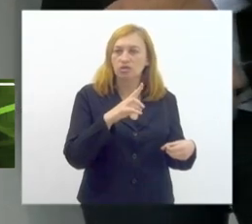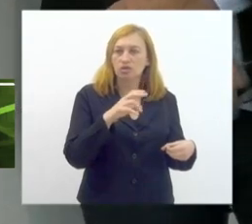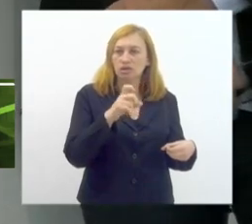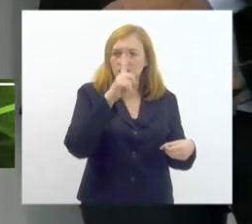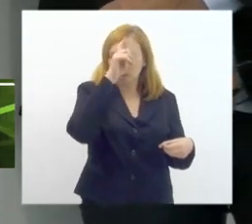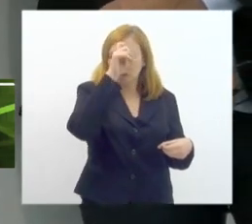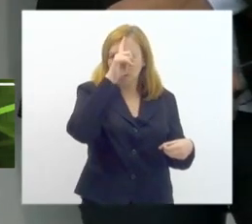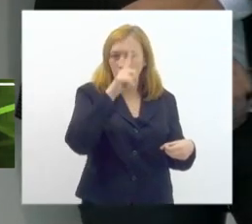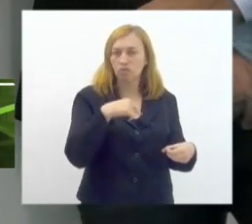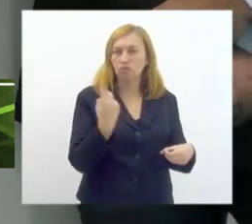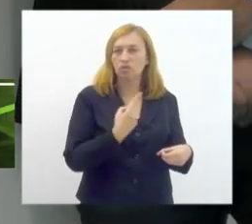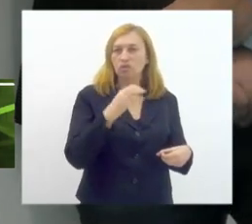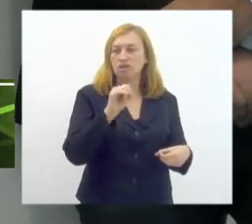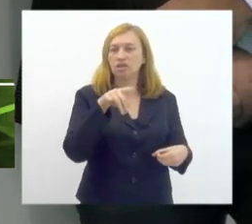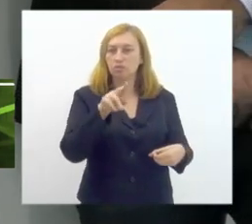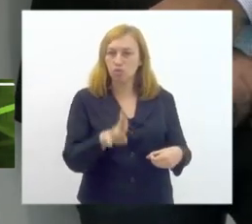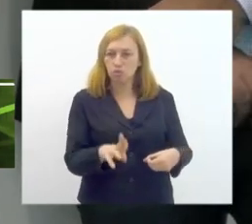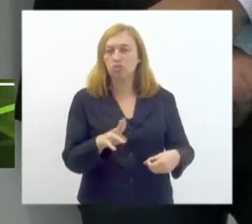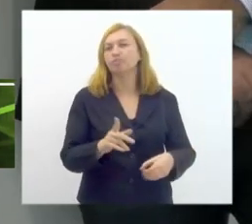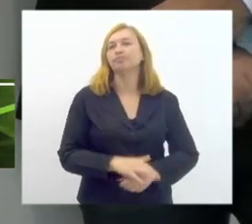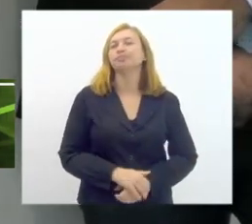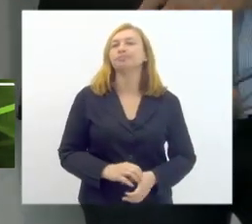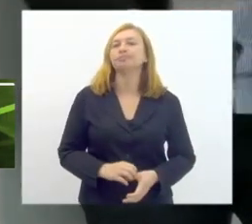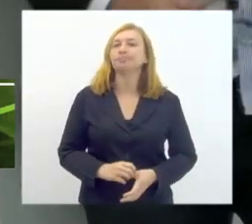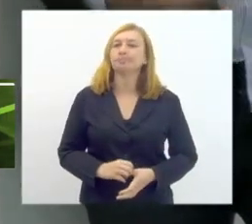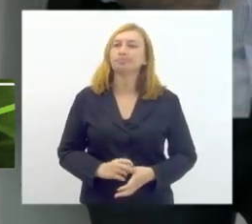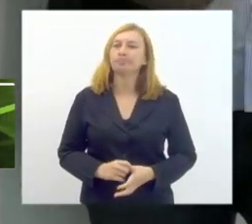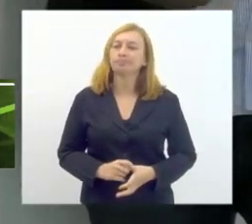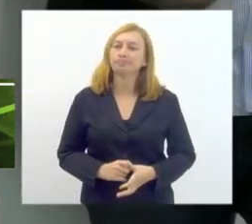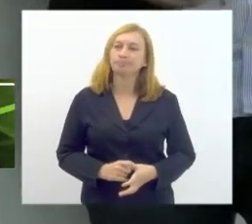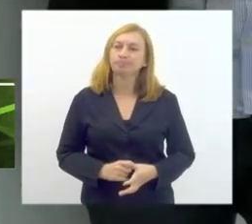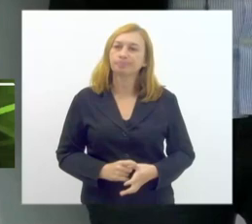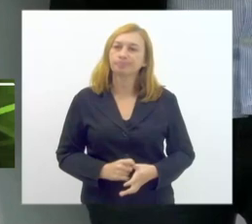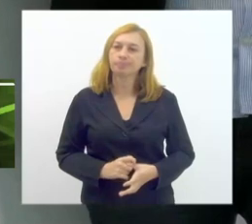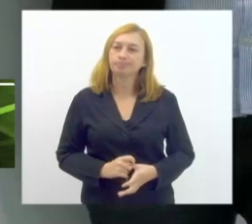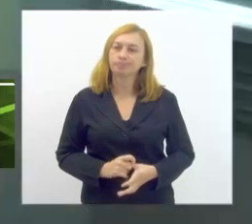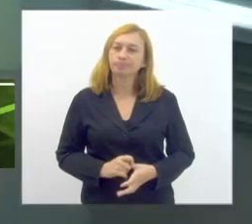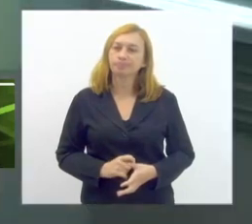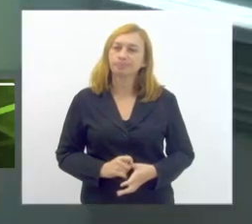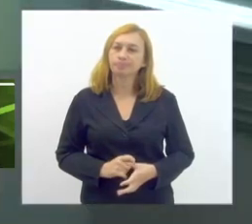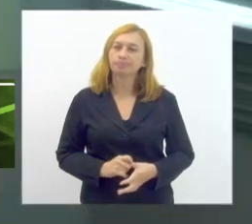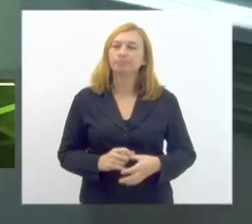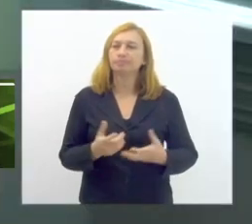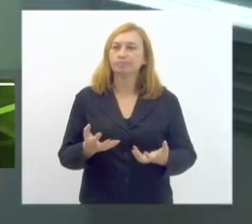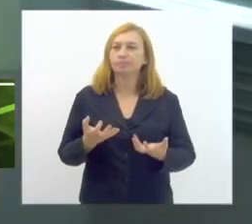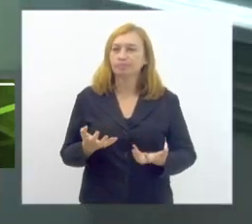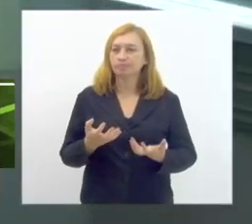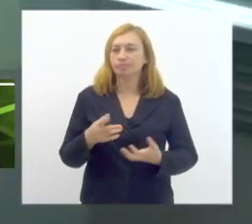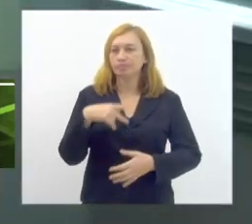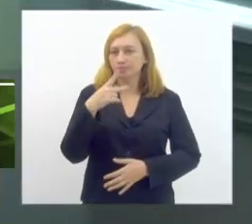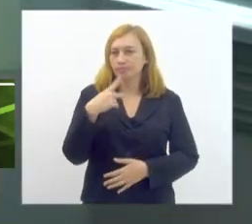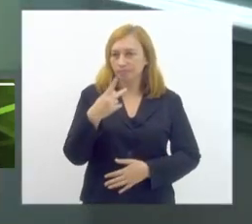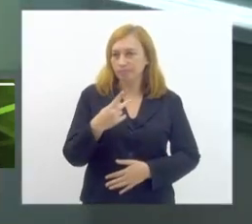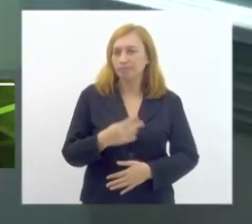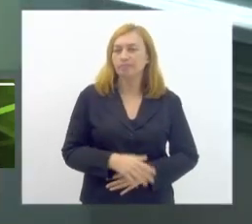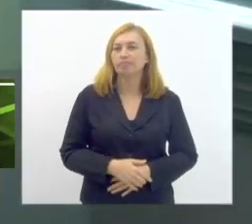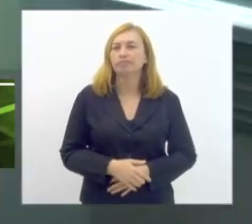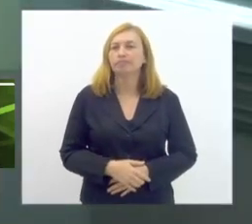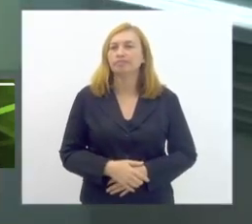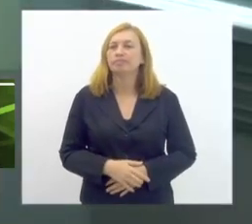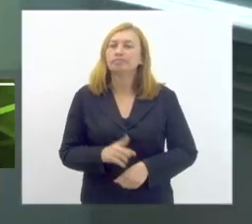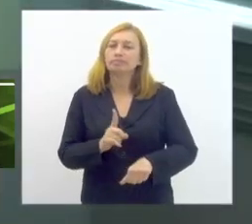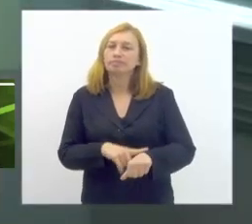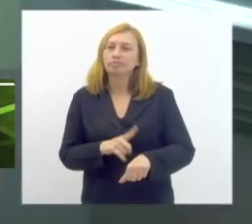o nosso SAMU. Pode passar? Enfim, essa era a contribuição que a gente queria trazer. É um momento